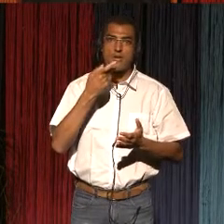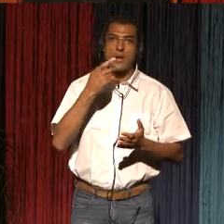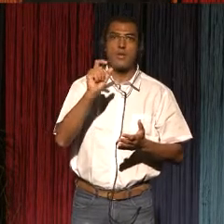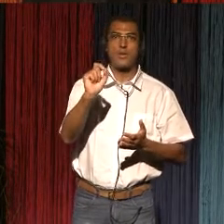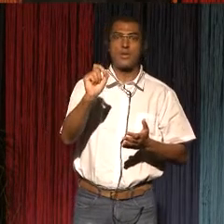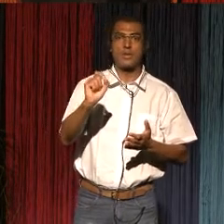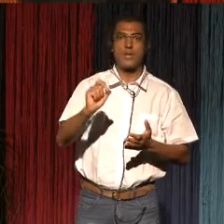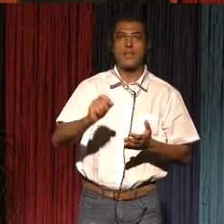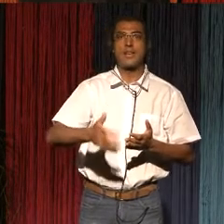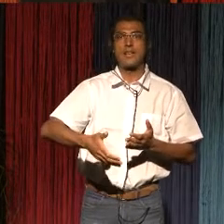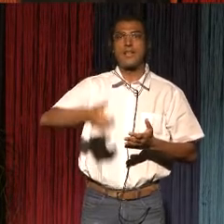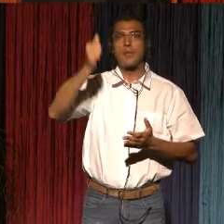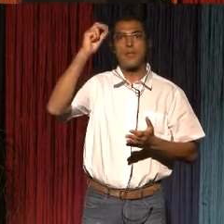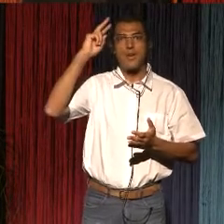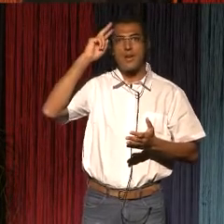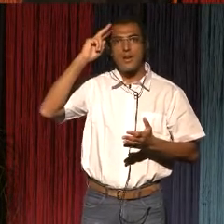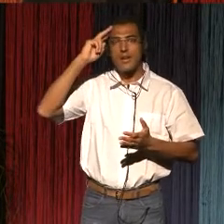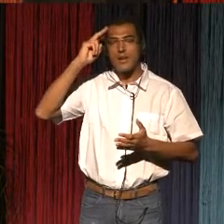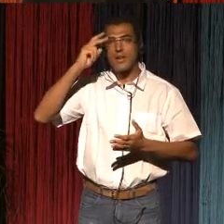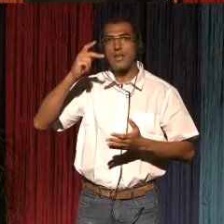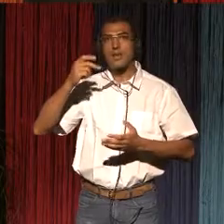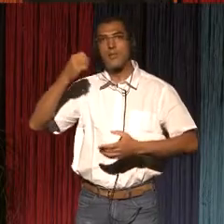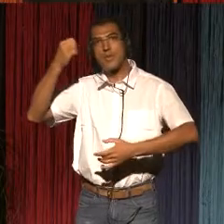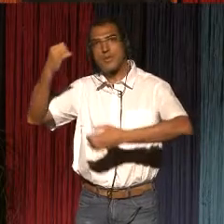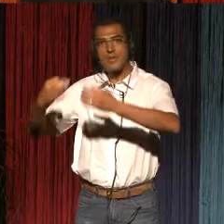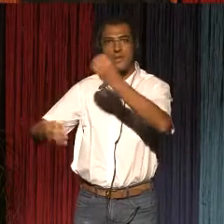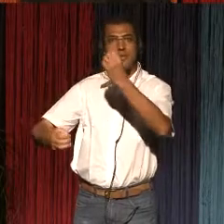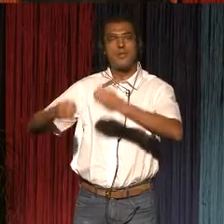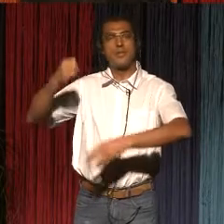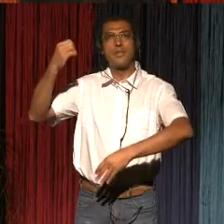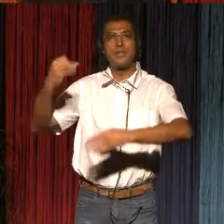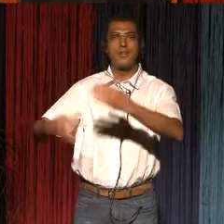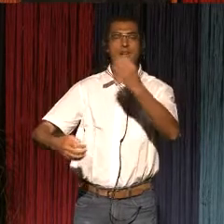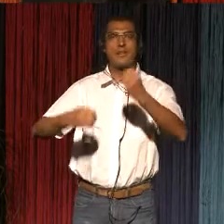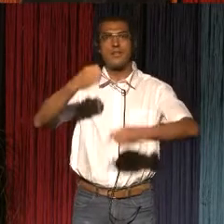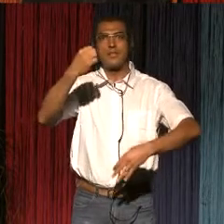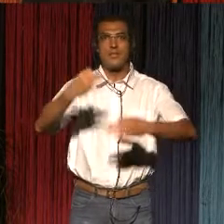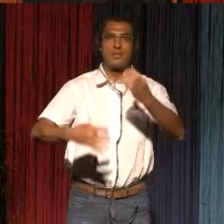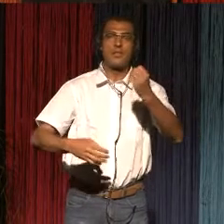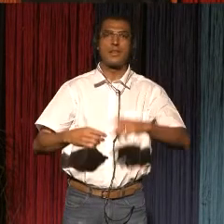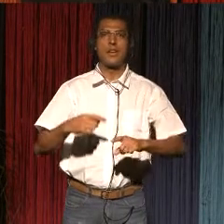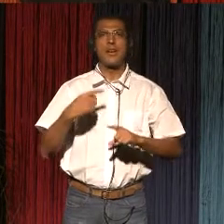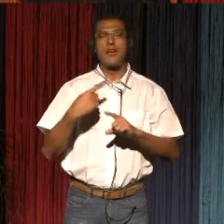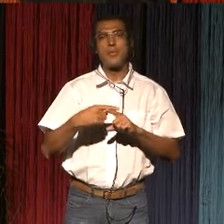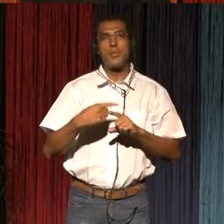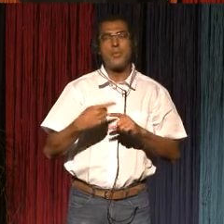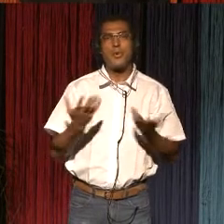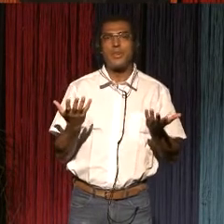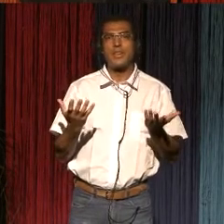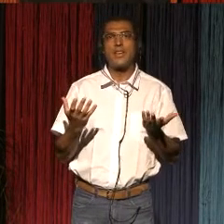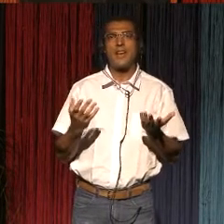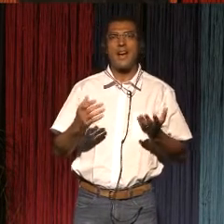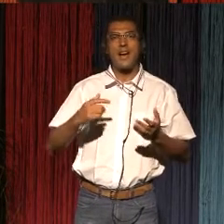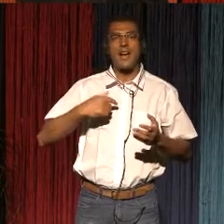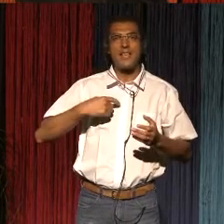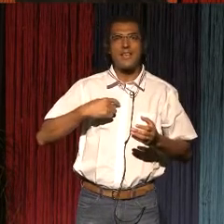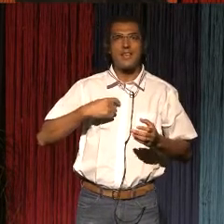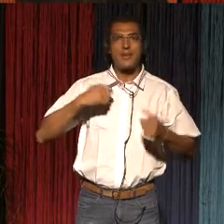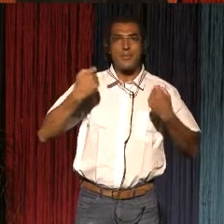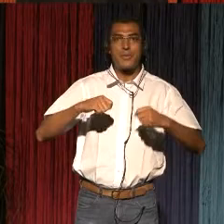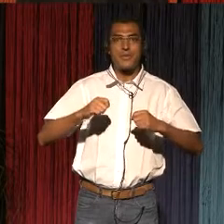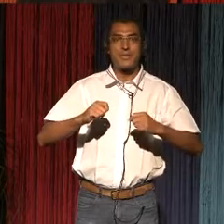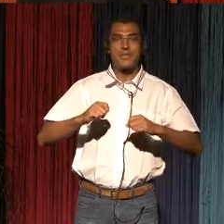história melhora a atenção e a memória ocupacional porque ela demanda mais. Seria também maravilhoso se as pessoas